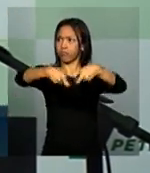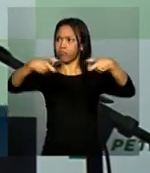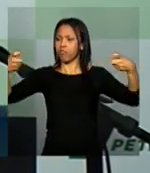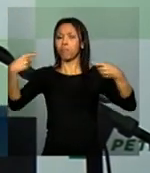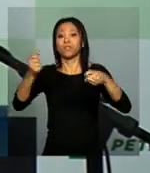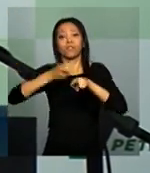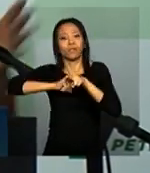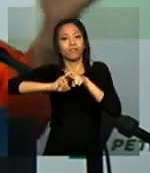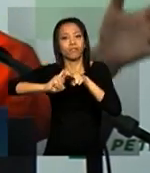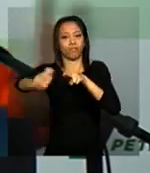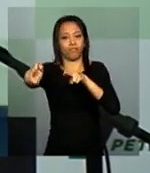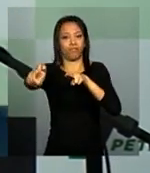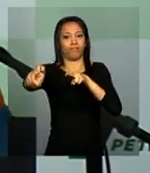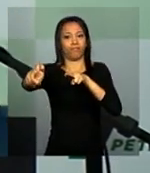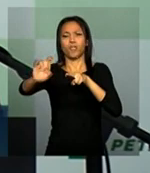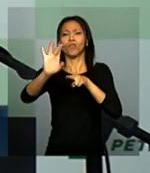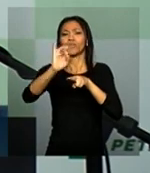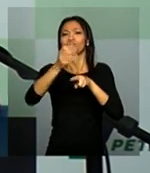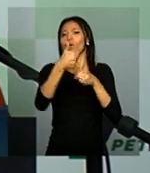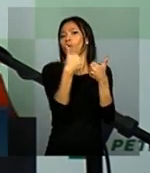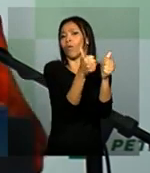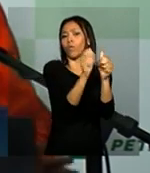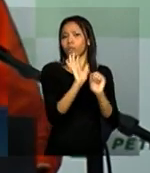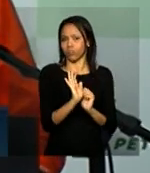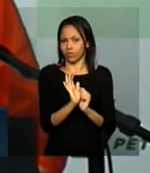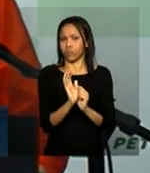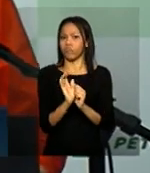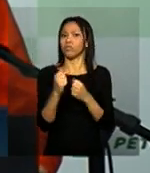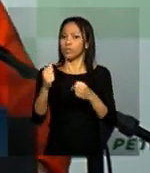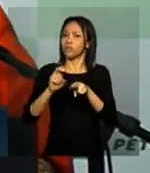de trilho, não só de ônibus, você precisa de trilho.